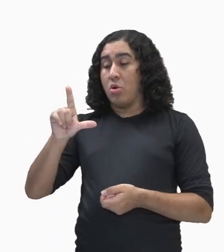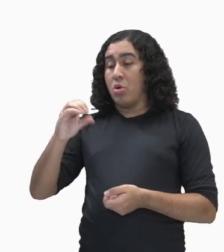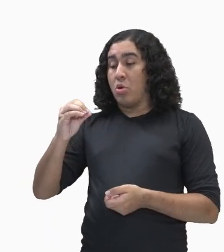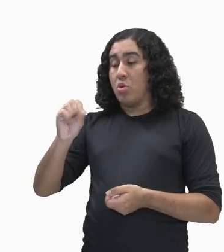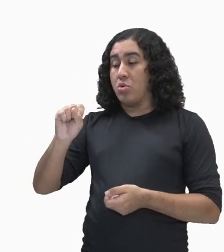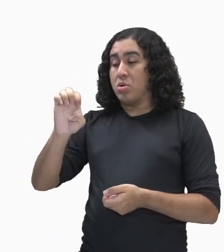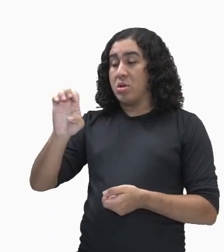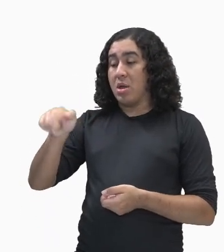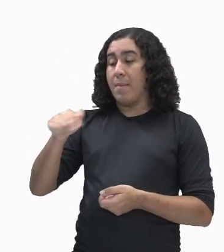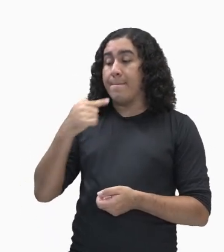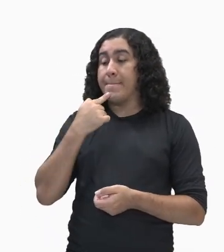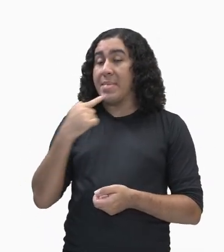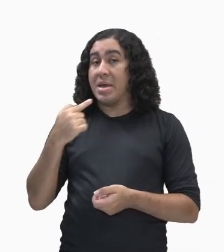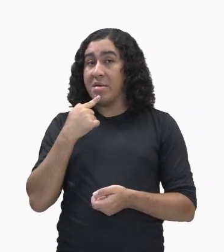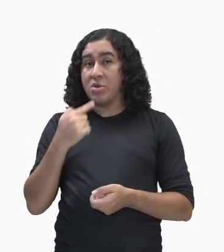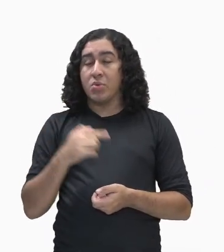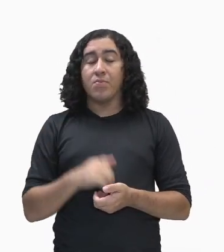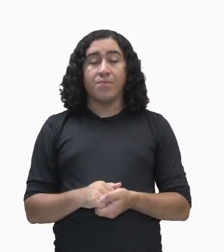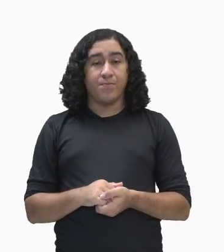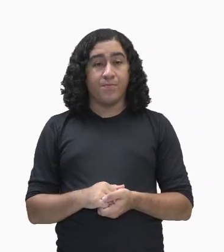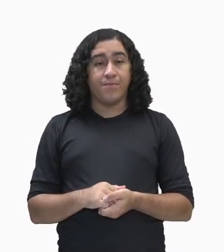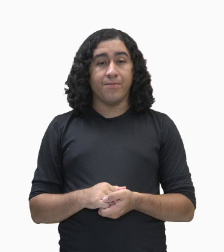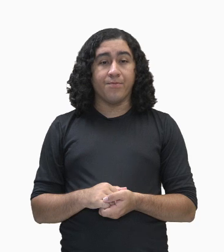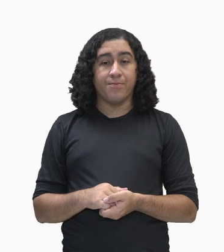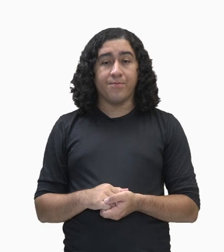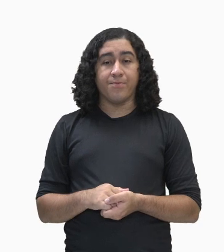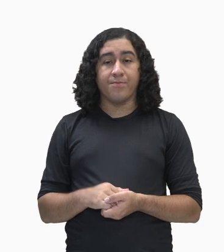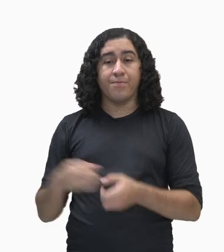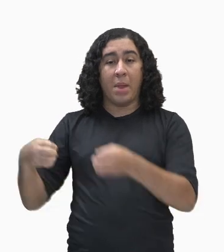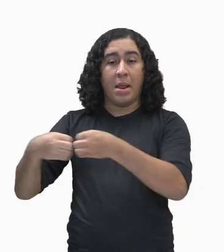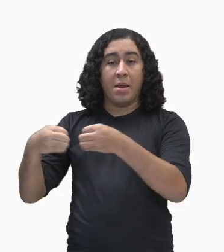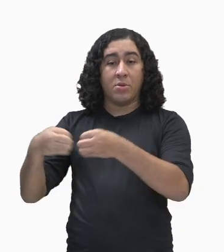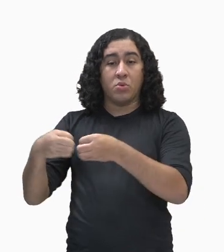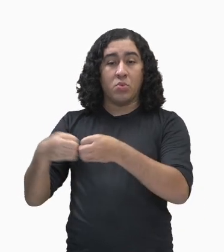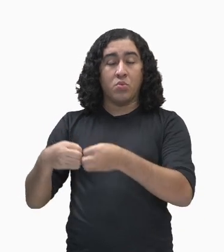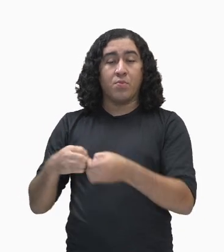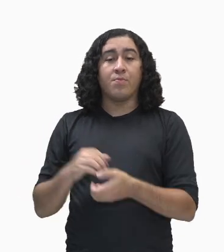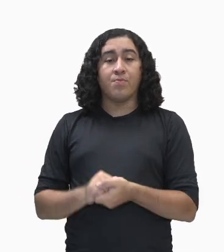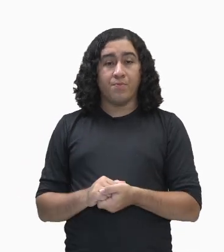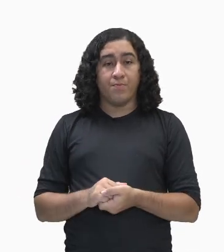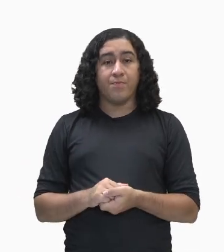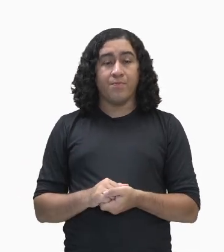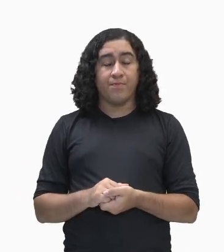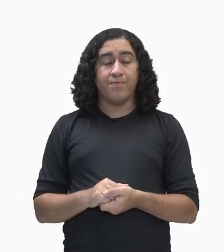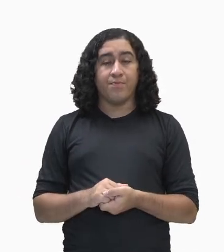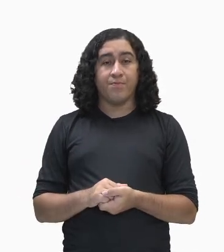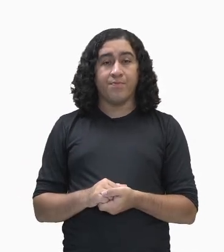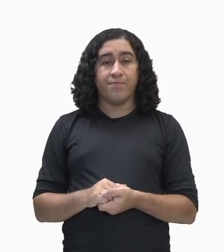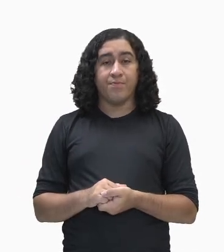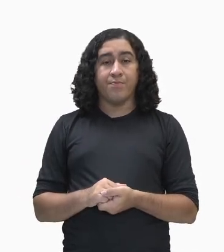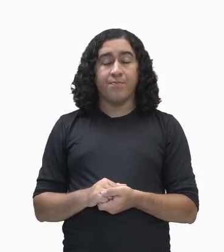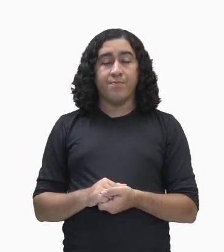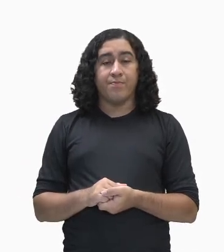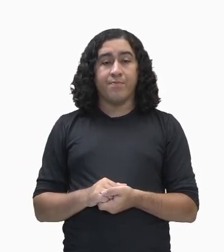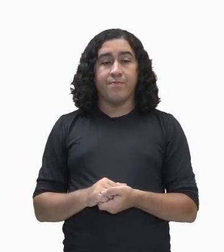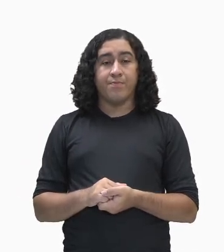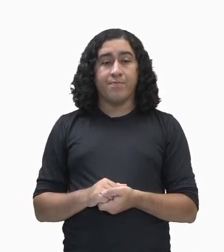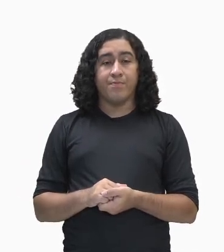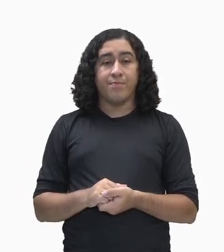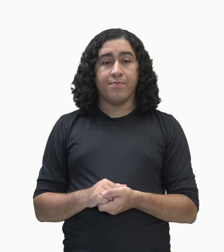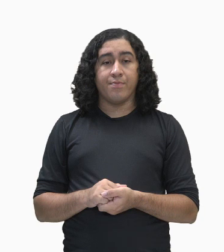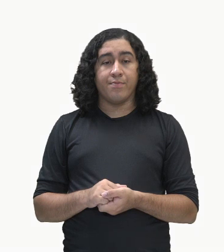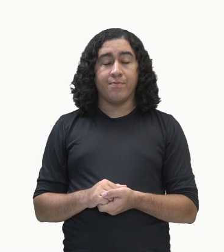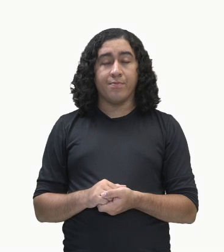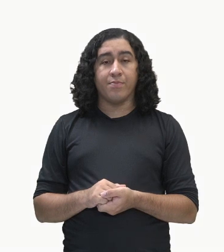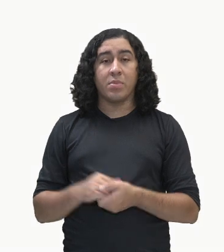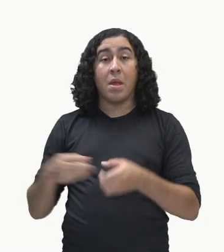tá? A definição é perto em língua inglesa. Aliás, na língua portuguesa, né? Close, então, o significado é perto. Perto na